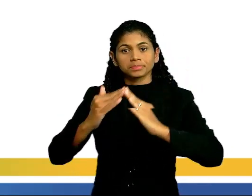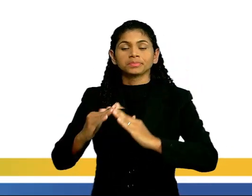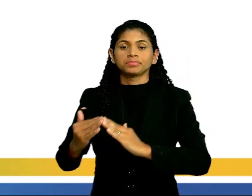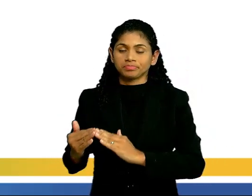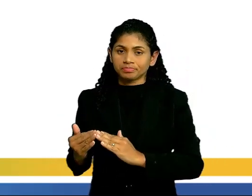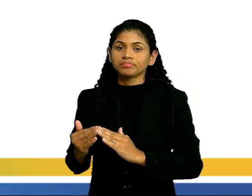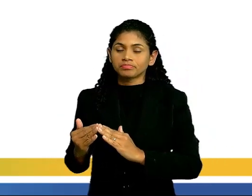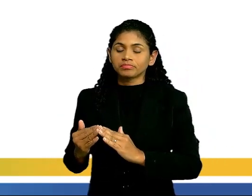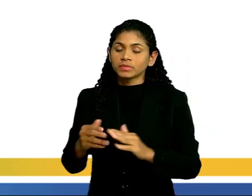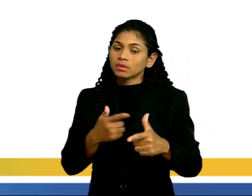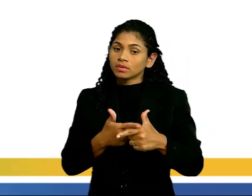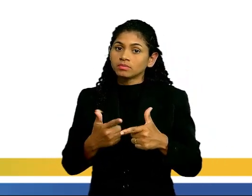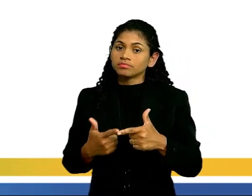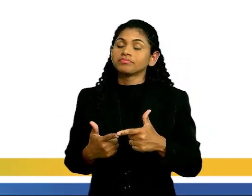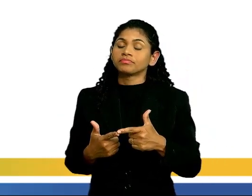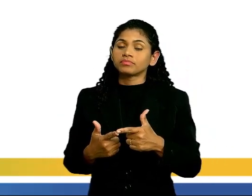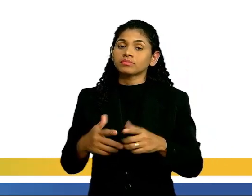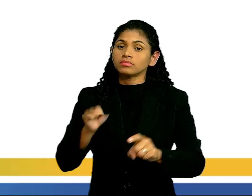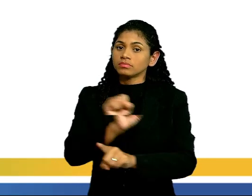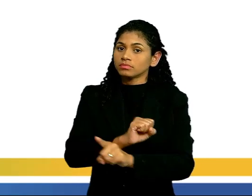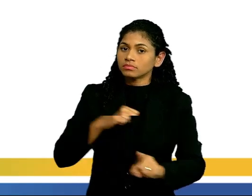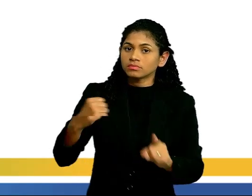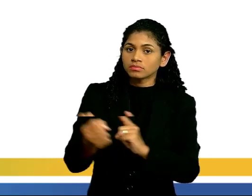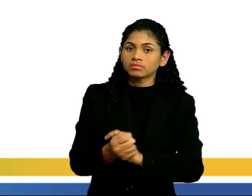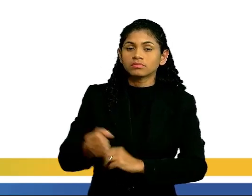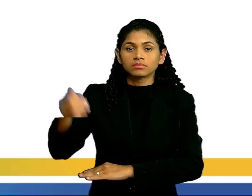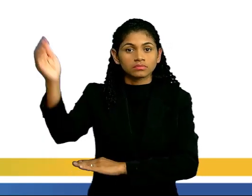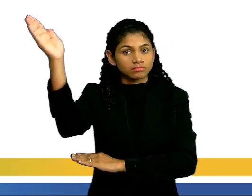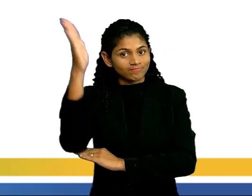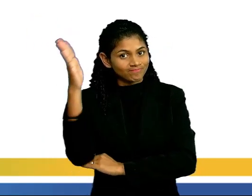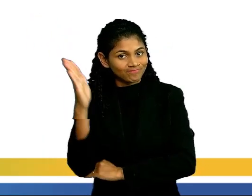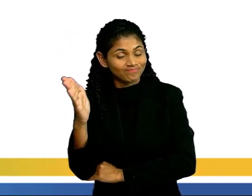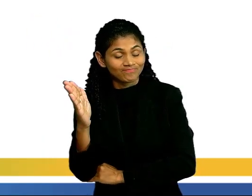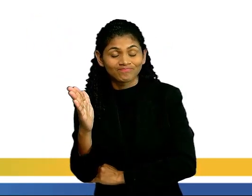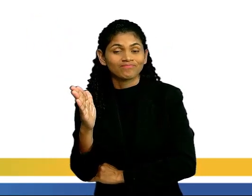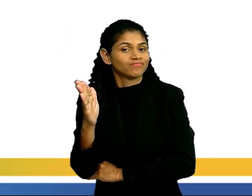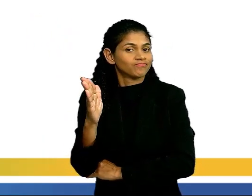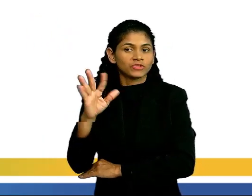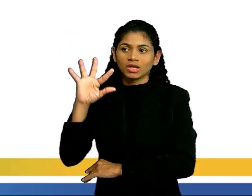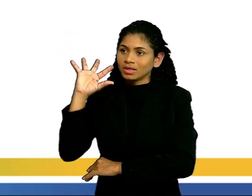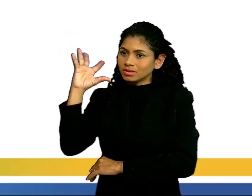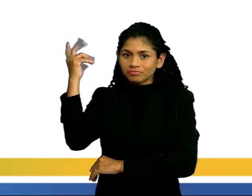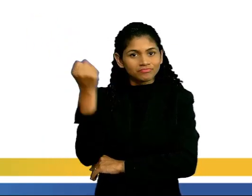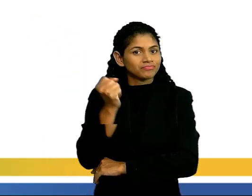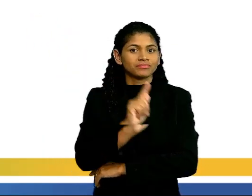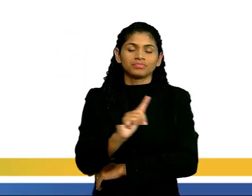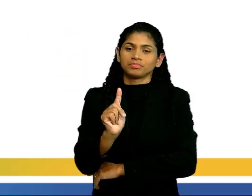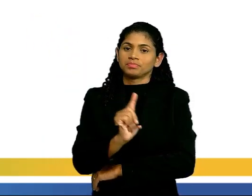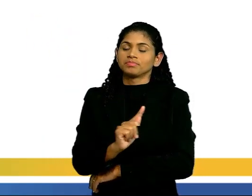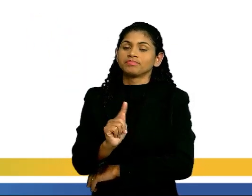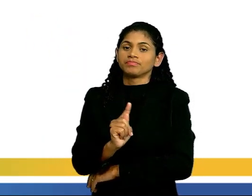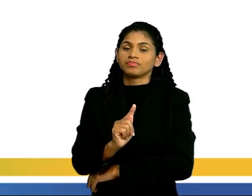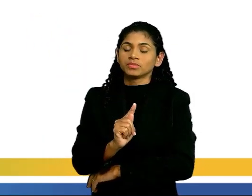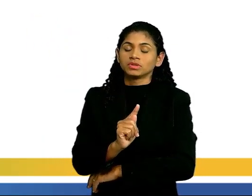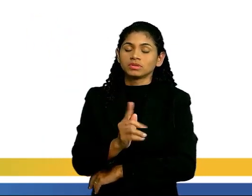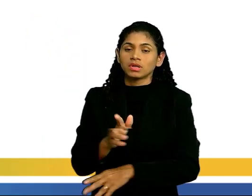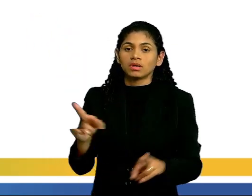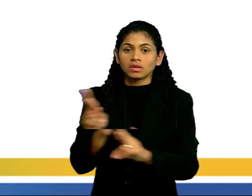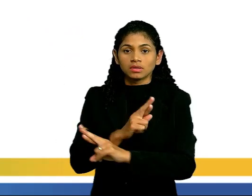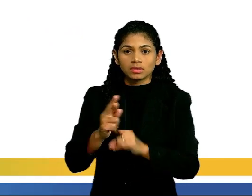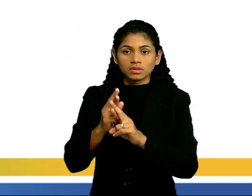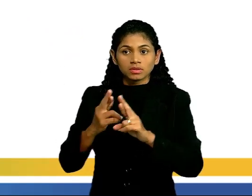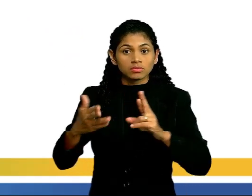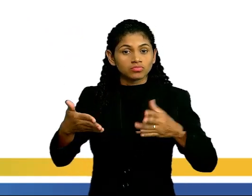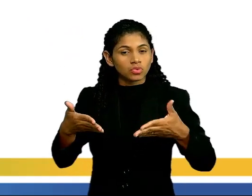ainda embrionário na sociedade brasileira, quer dizer que não foi resolvido, que está ligado ao nascimento e à formação